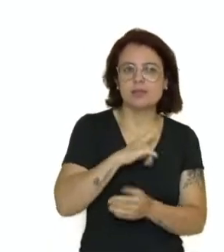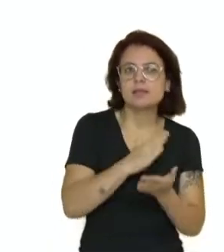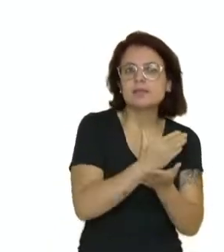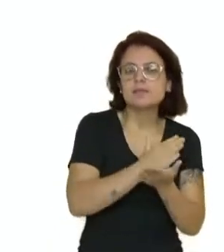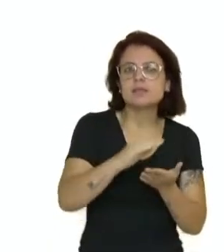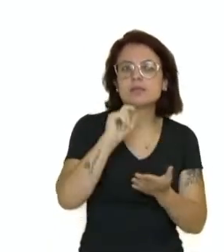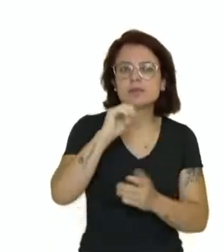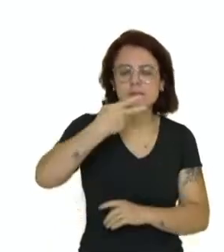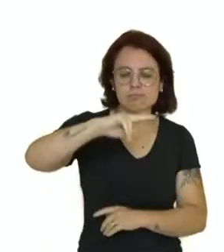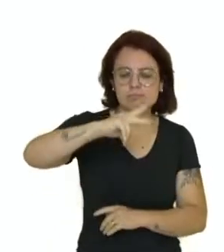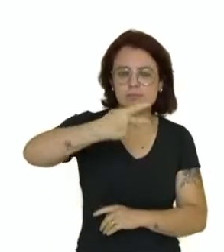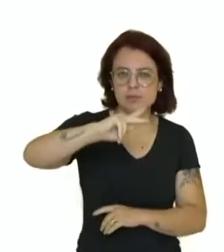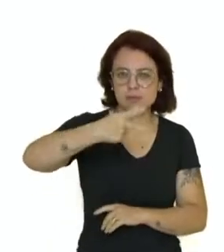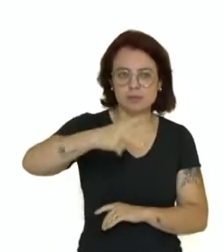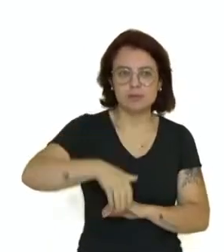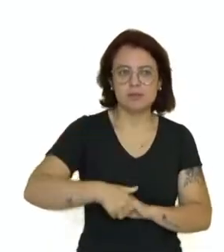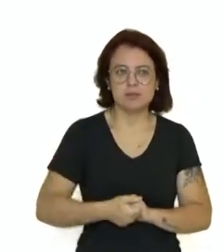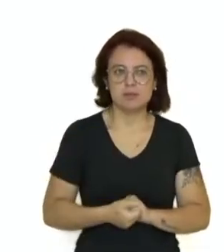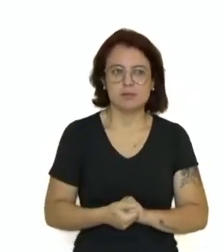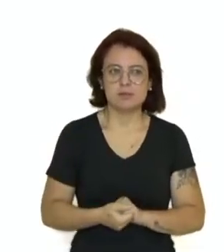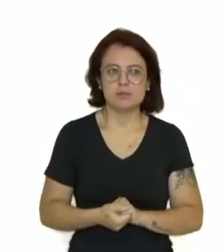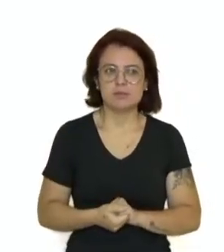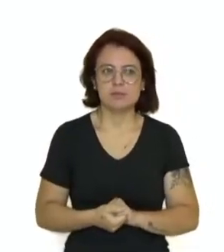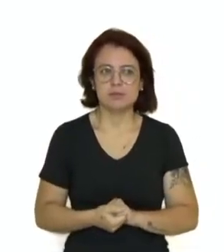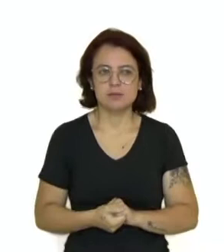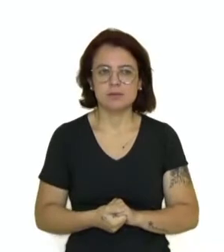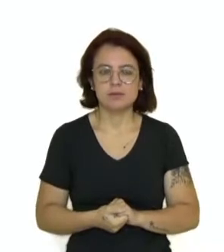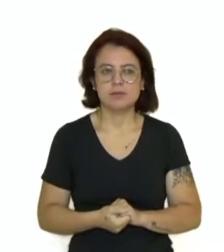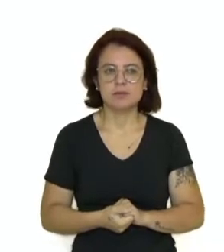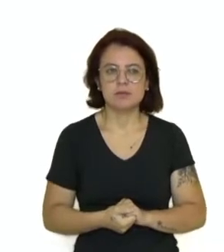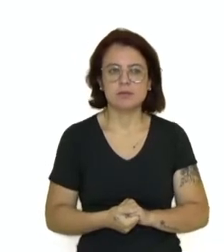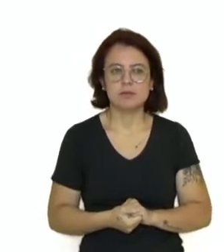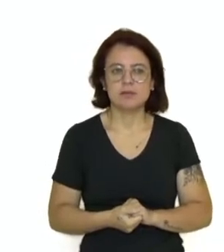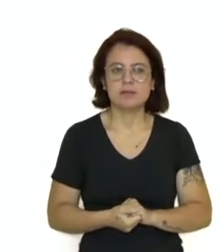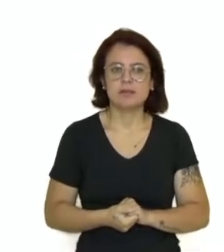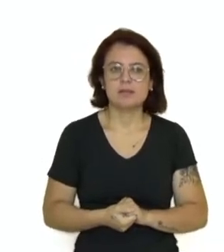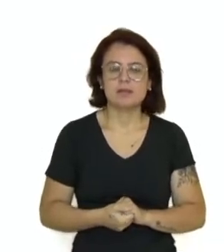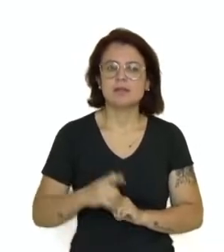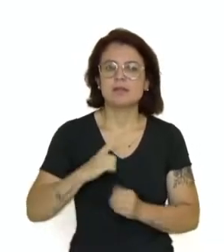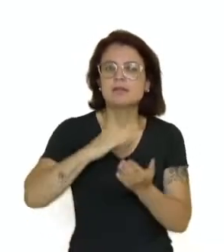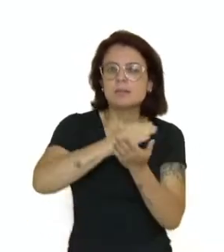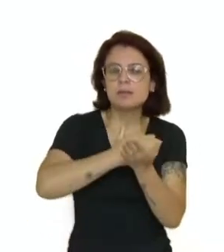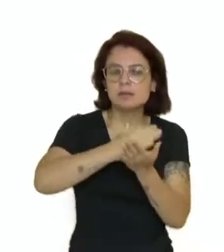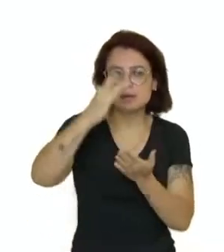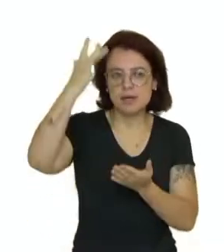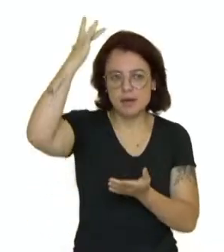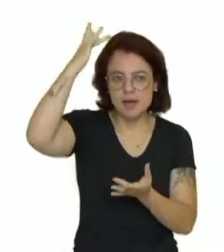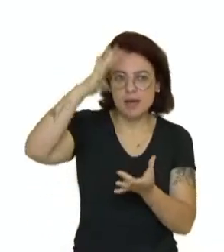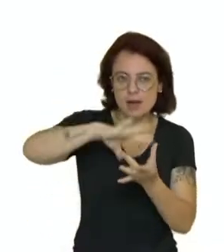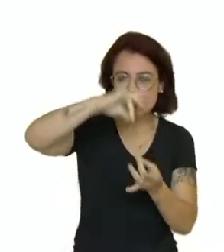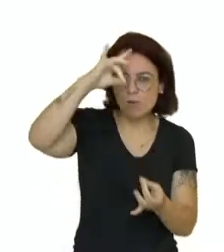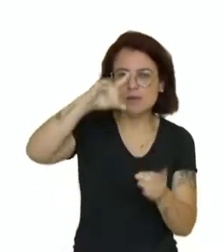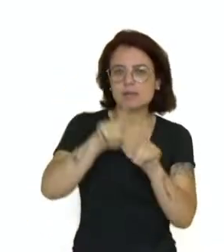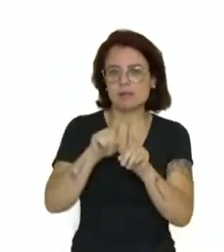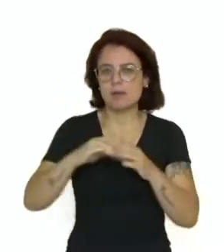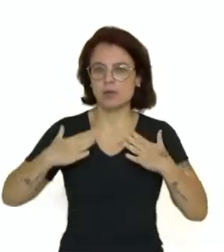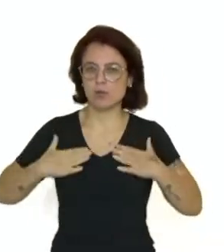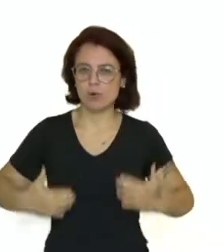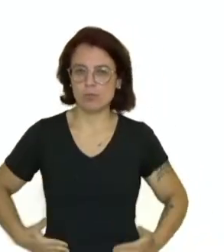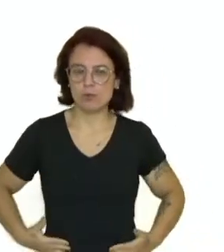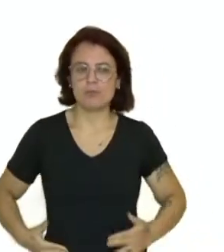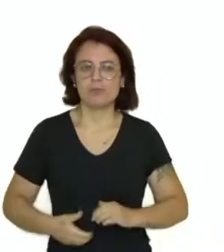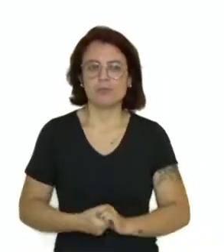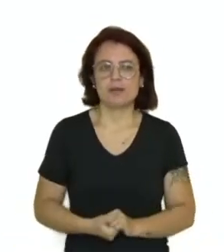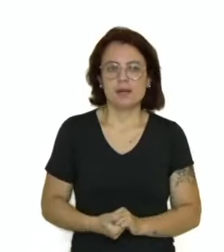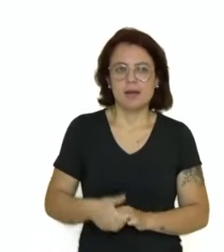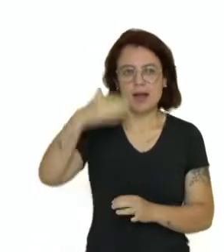pelo dualismo do Platão, né, que vai dividir o ser humano entre alma e corpo. A